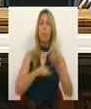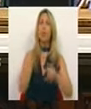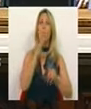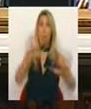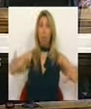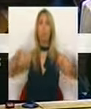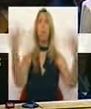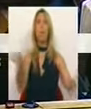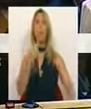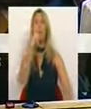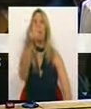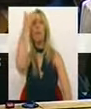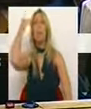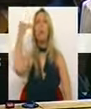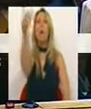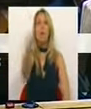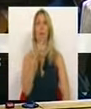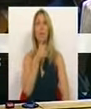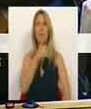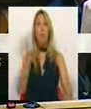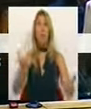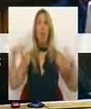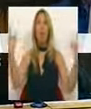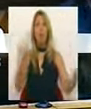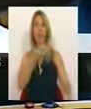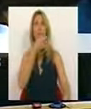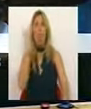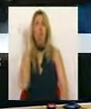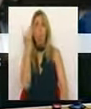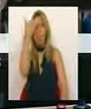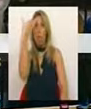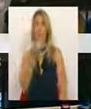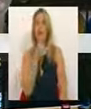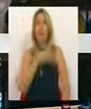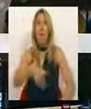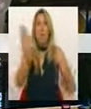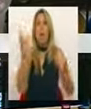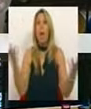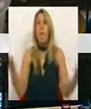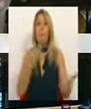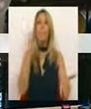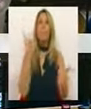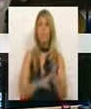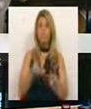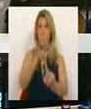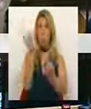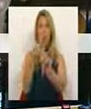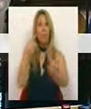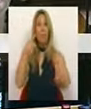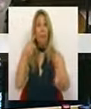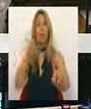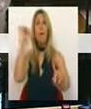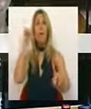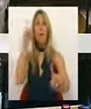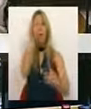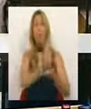que quiserem, podem falar nos números que quiserem. A verdade é que um ano depois ainda não chegou qualquer verba